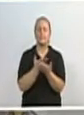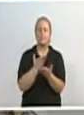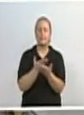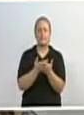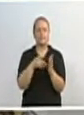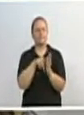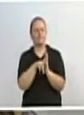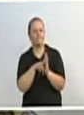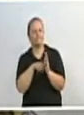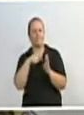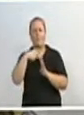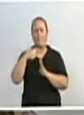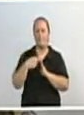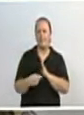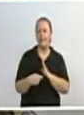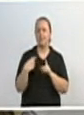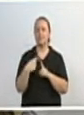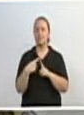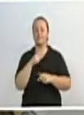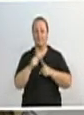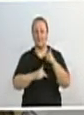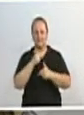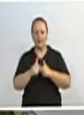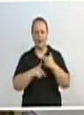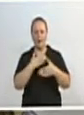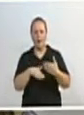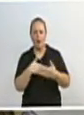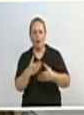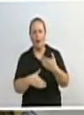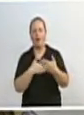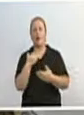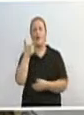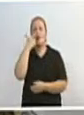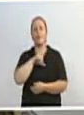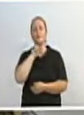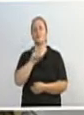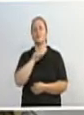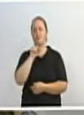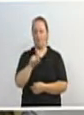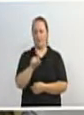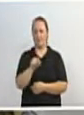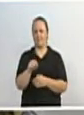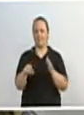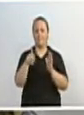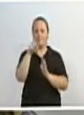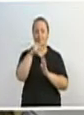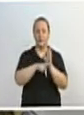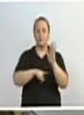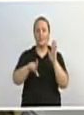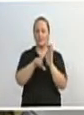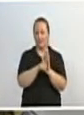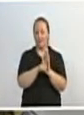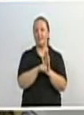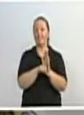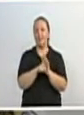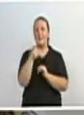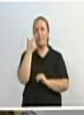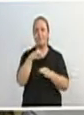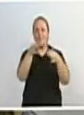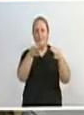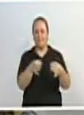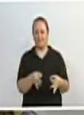foi eficiente para formatar um anteprojeto de lei. Temos aqui também o Luiz Sé, nosso antigo companheiro